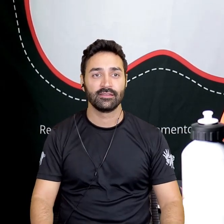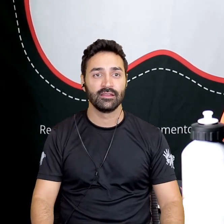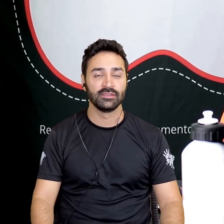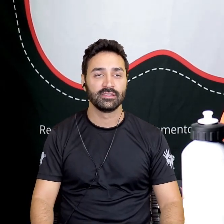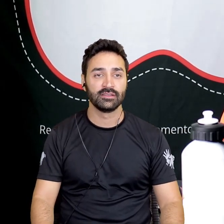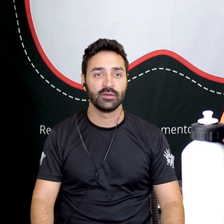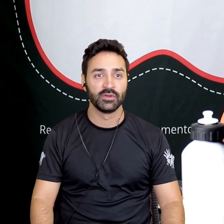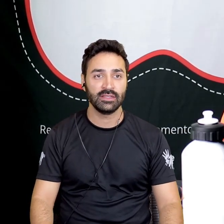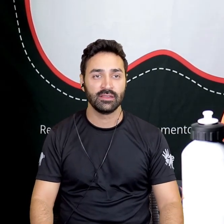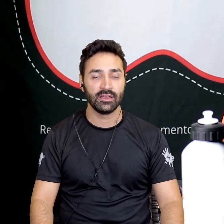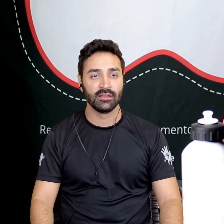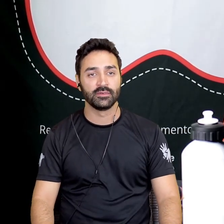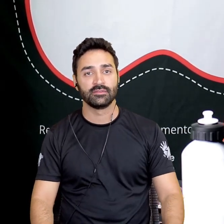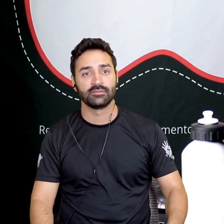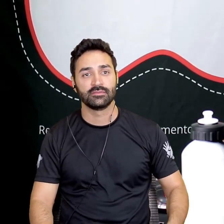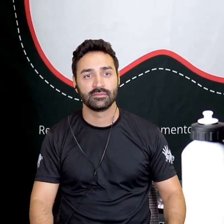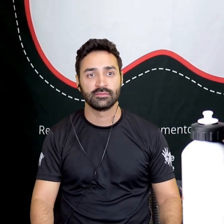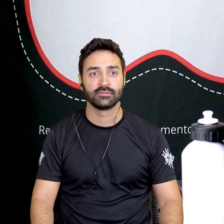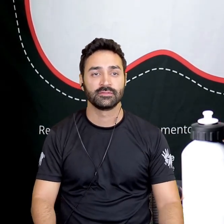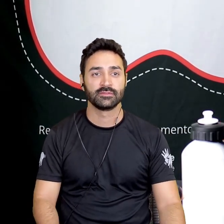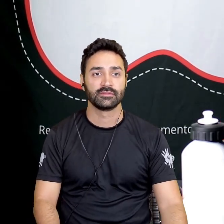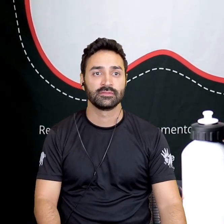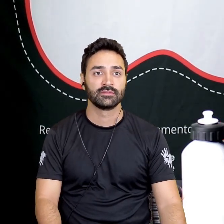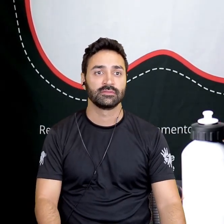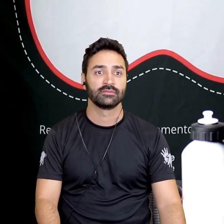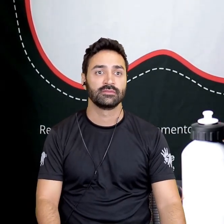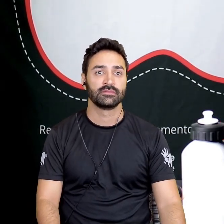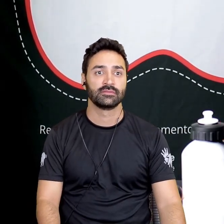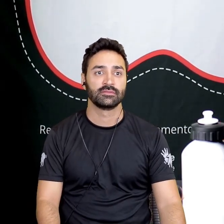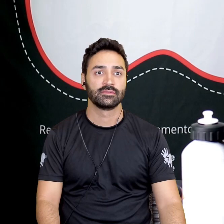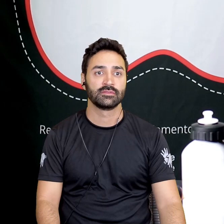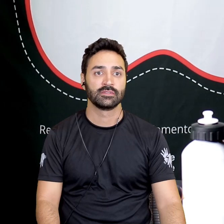Ela tá levantando a mão na tela mesmo.